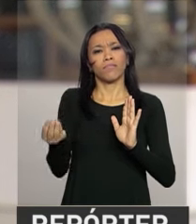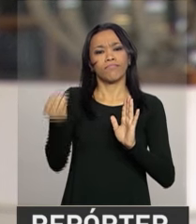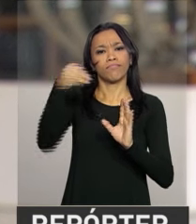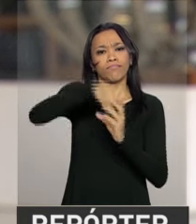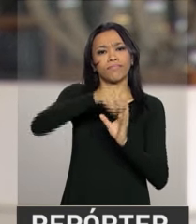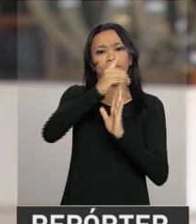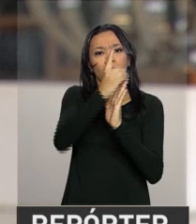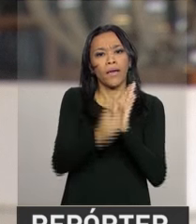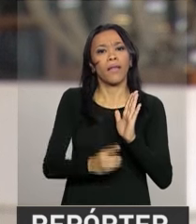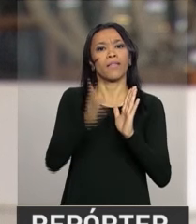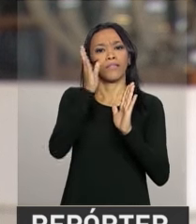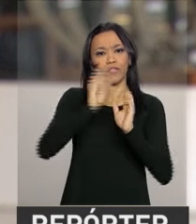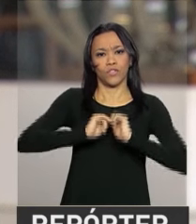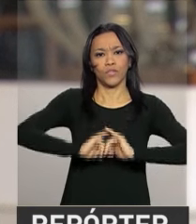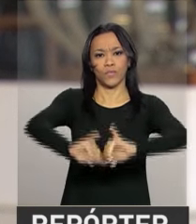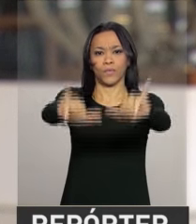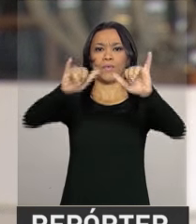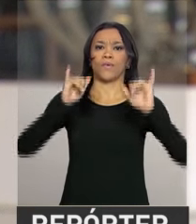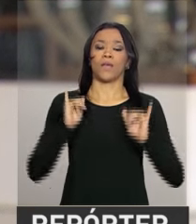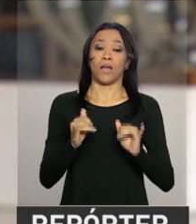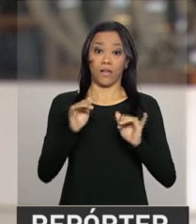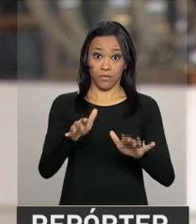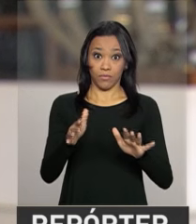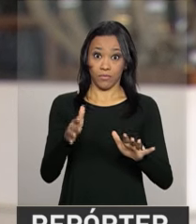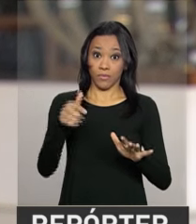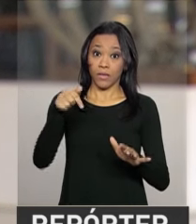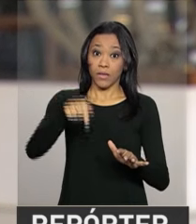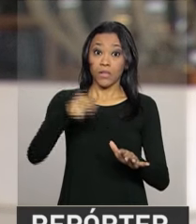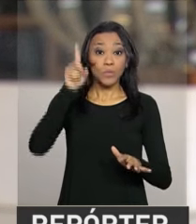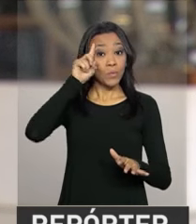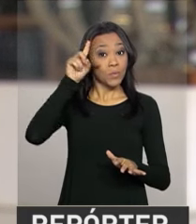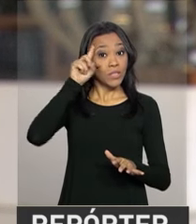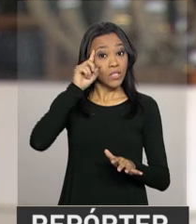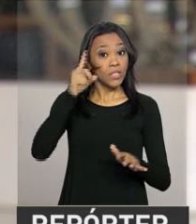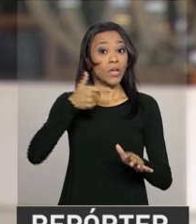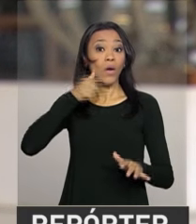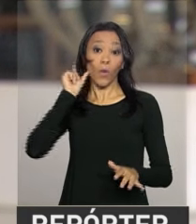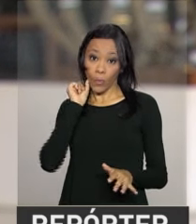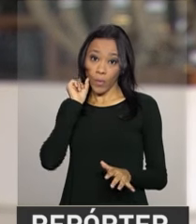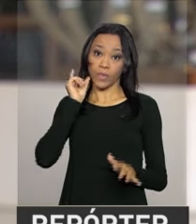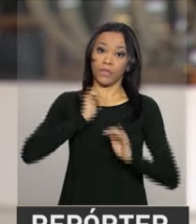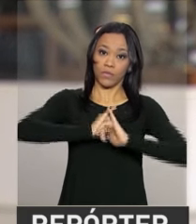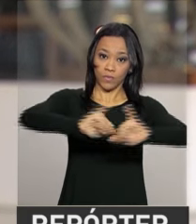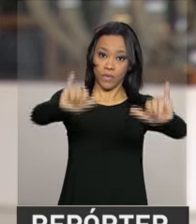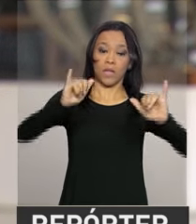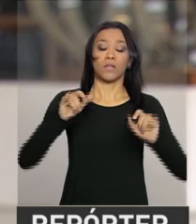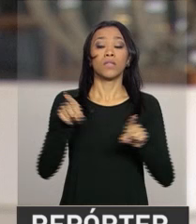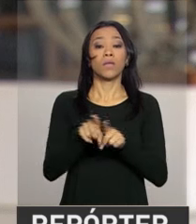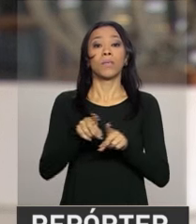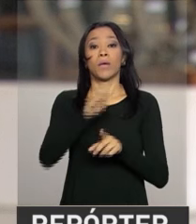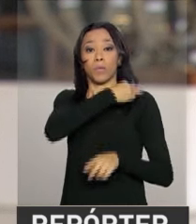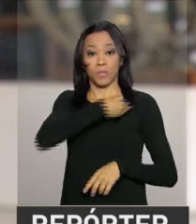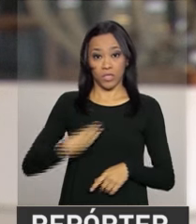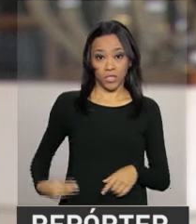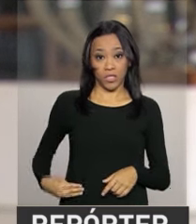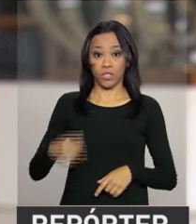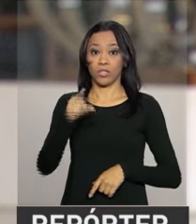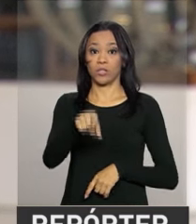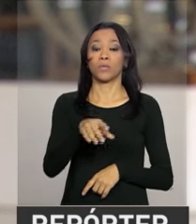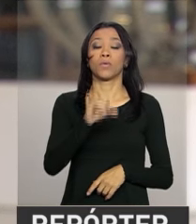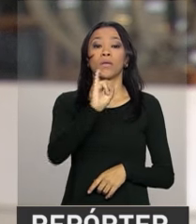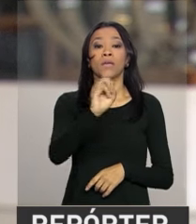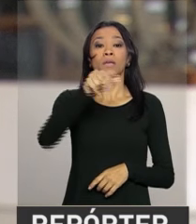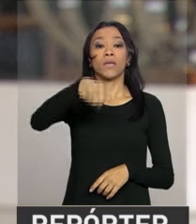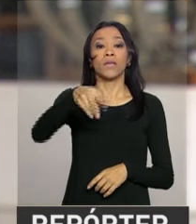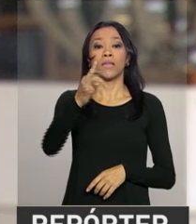publicado no Diário Oficial da União em edição extra no dia de ontem o ministro interino do planejamento Diogo